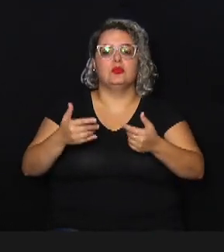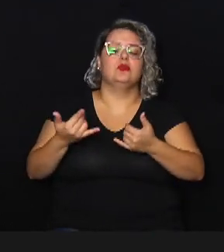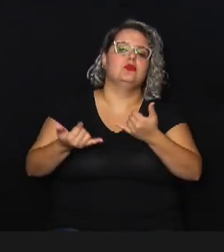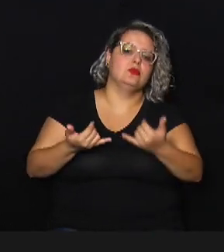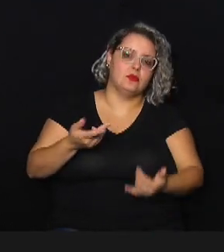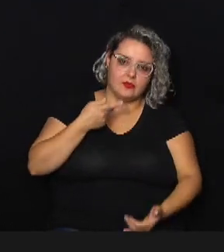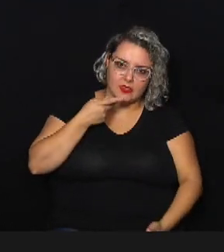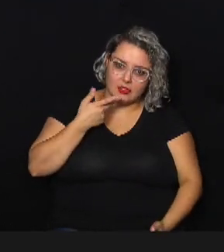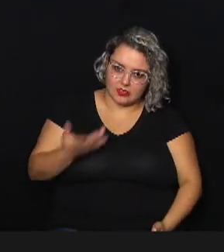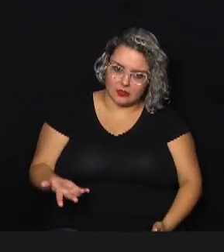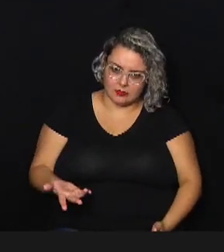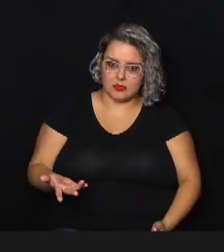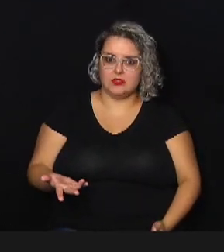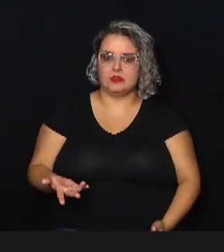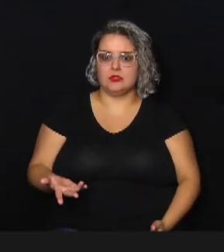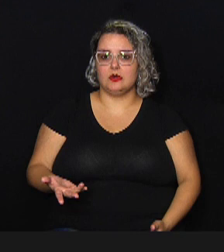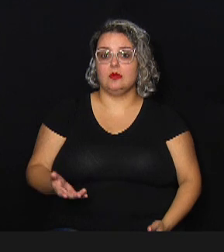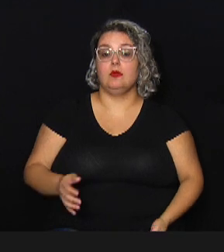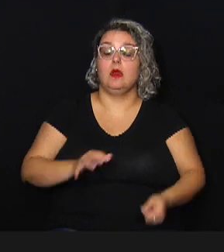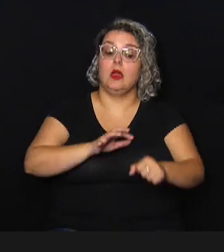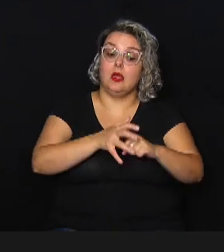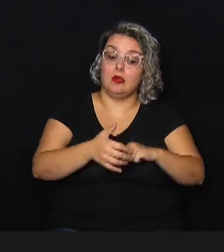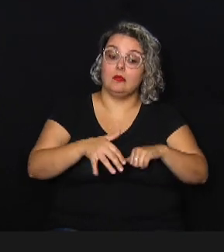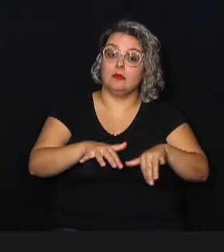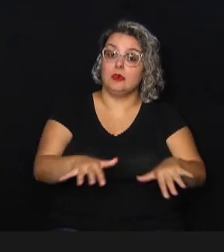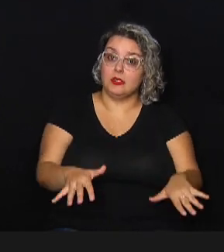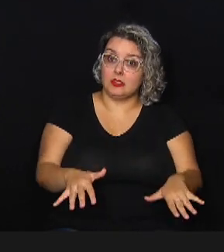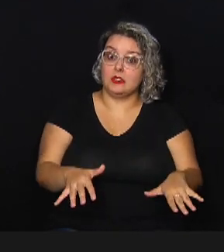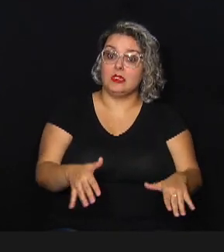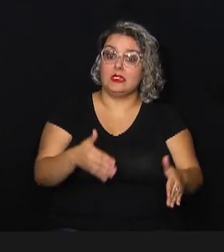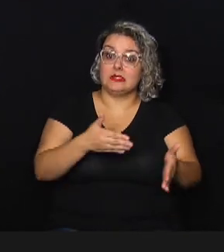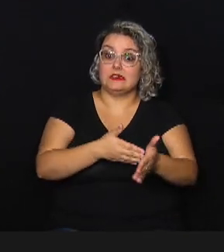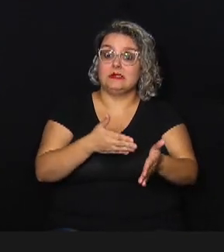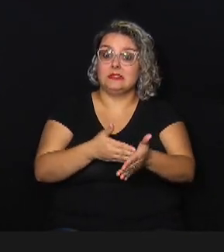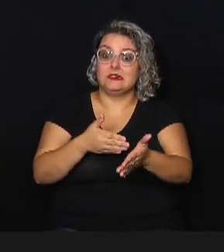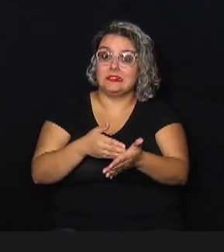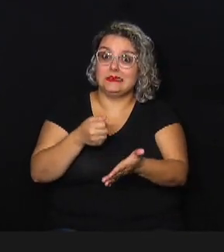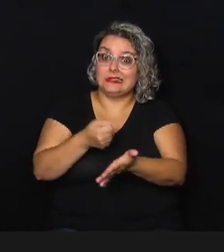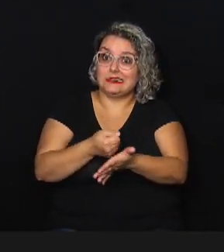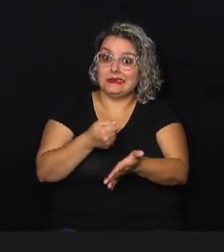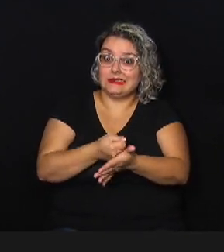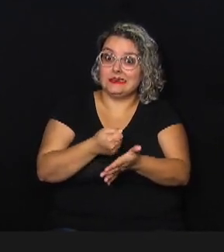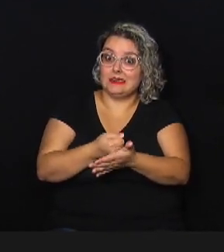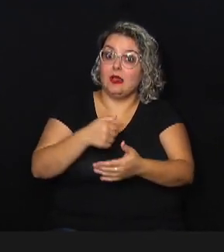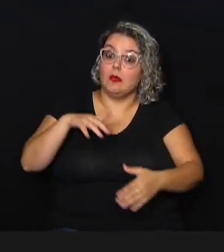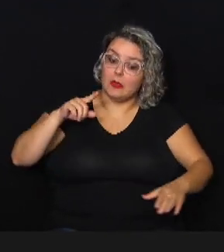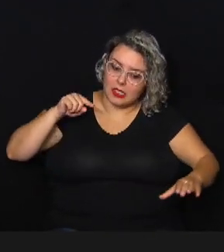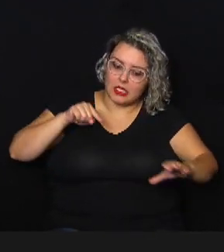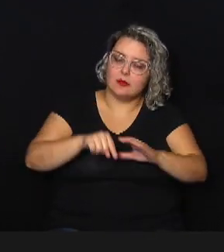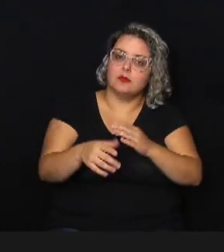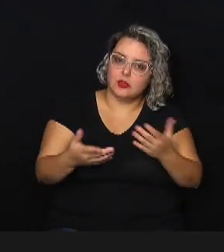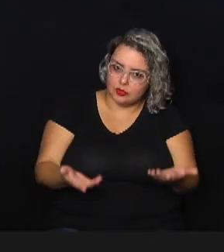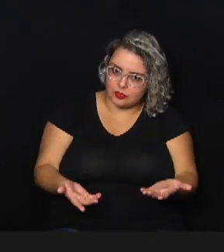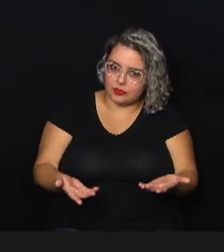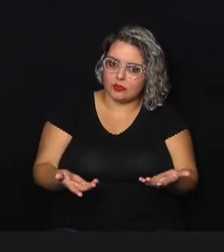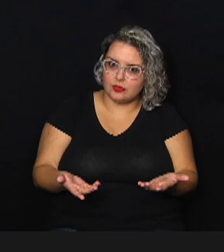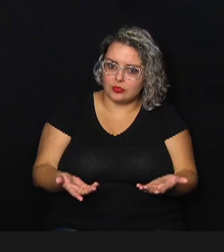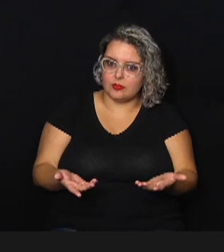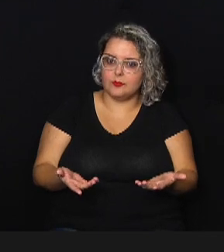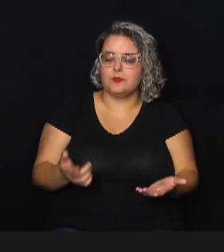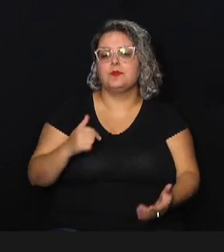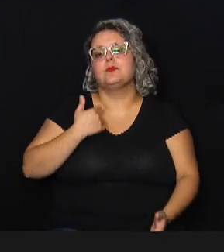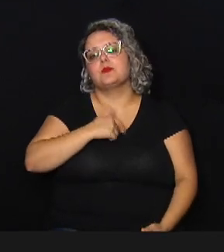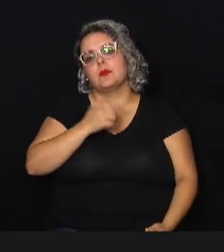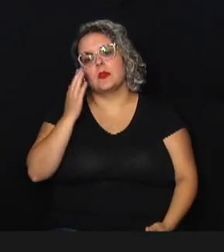Com o advento da Covid-19, essas restrições a gente foi muito mais intensa, tá? A gente sabe